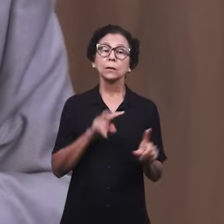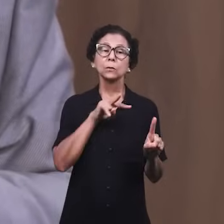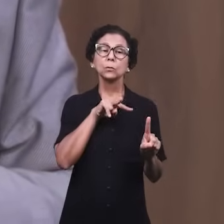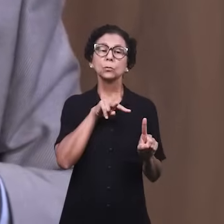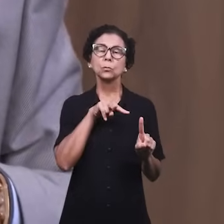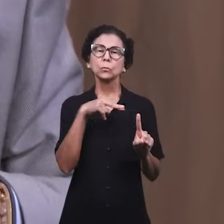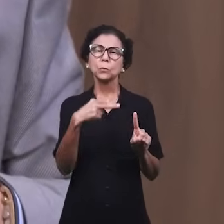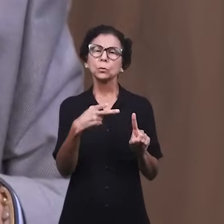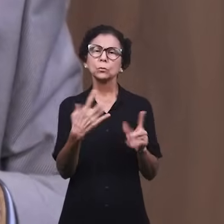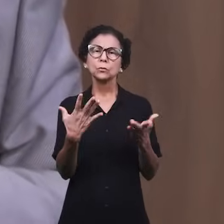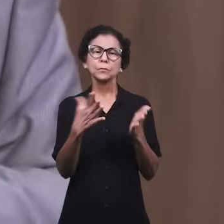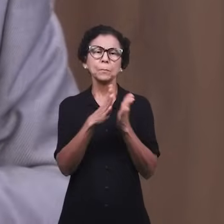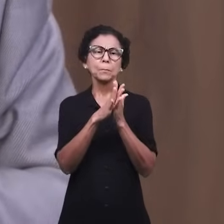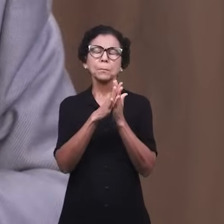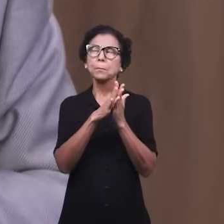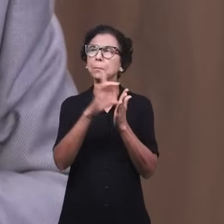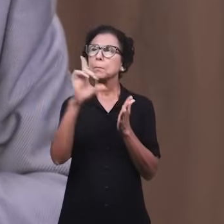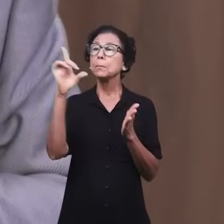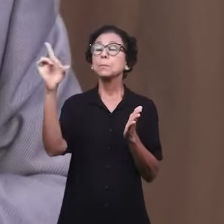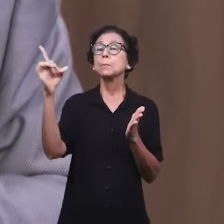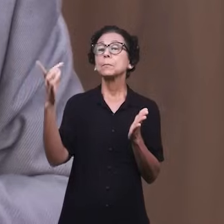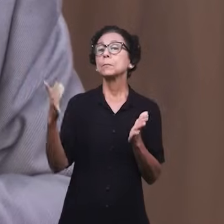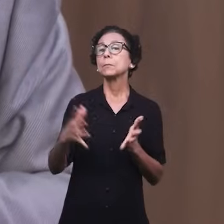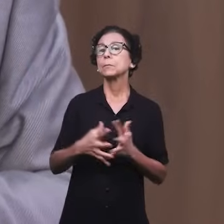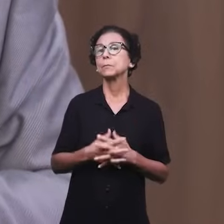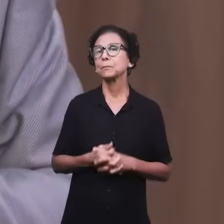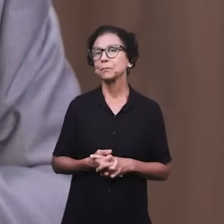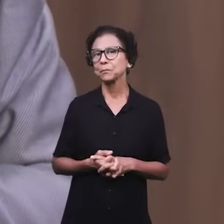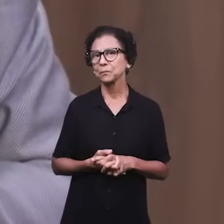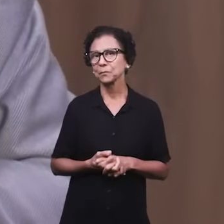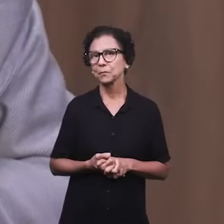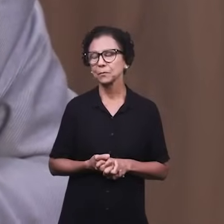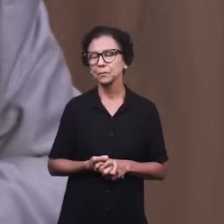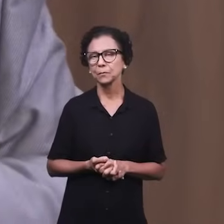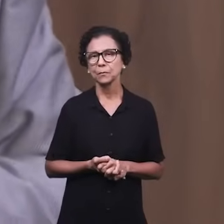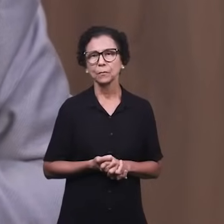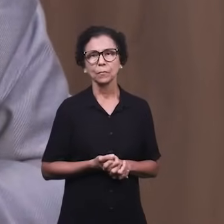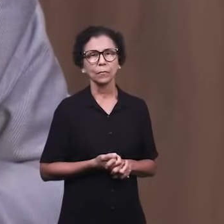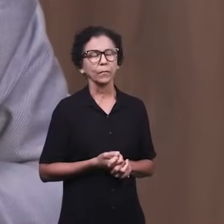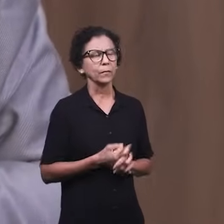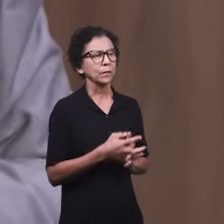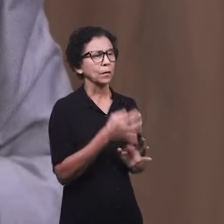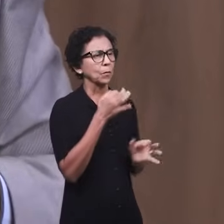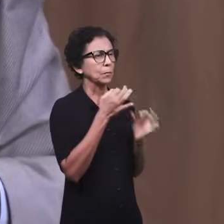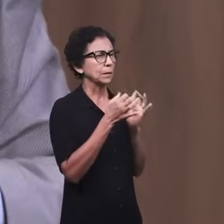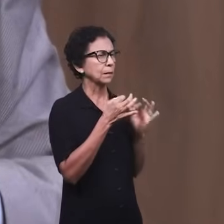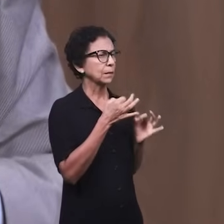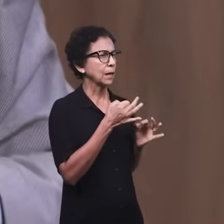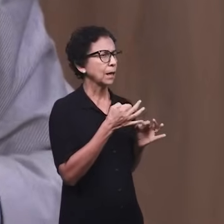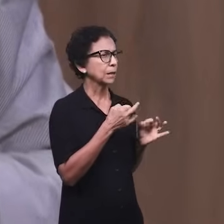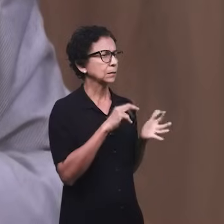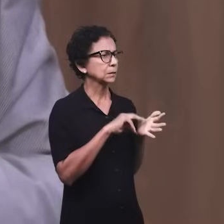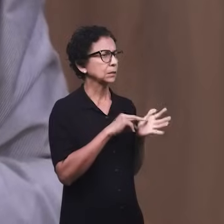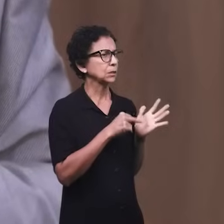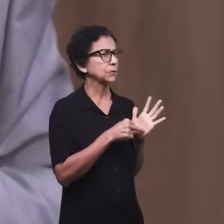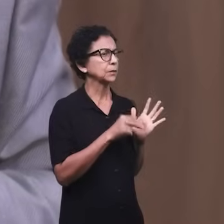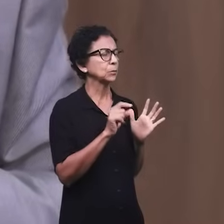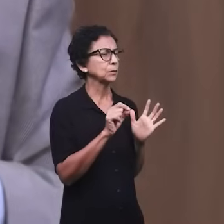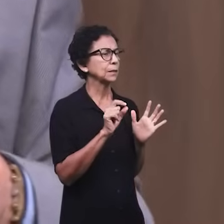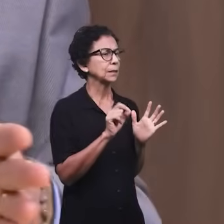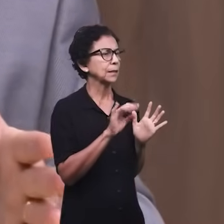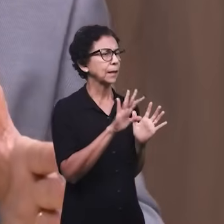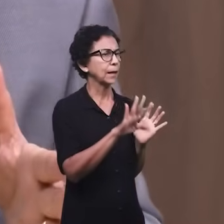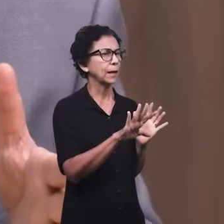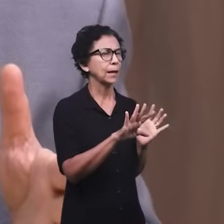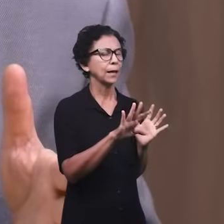vista da palavra né Eh esse eu queria que vocês vocês comentassem esse significado mas que a gente